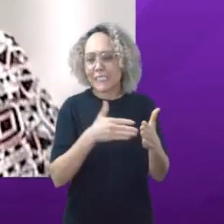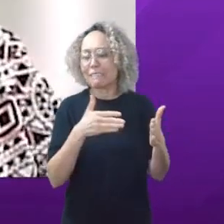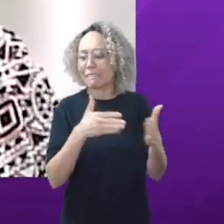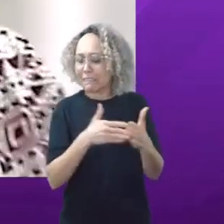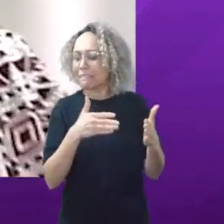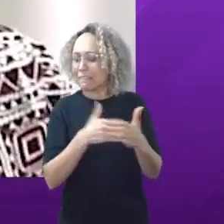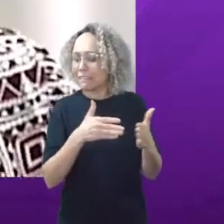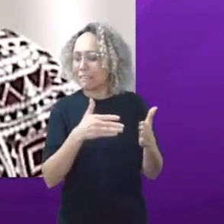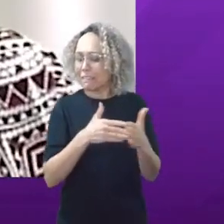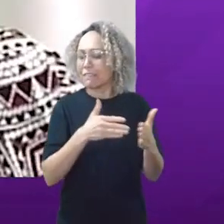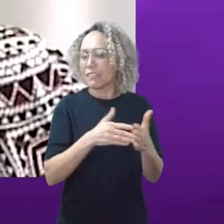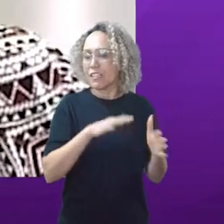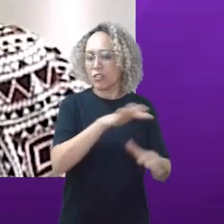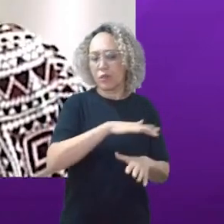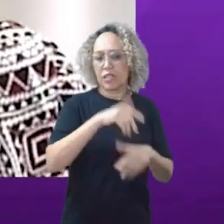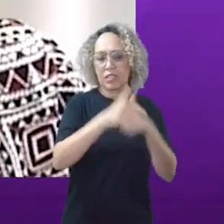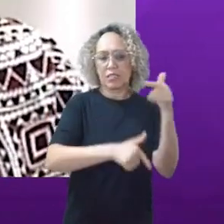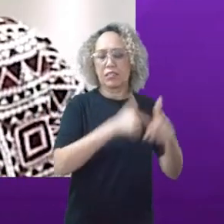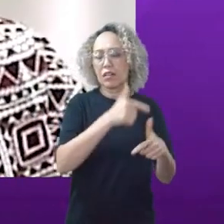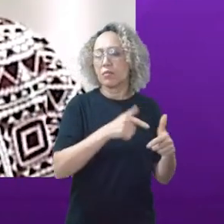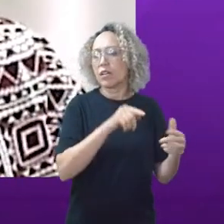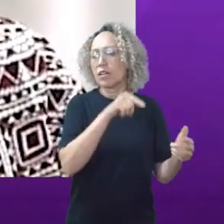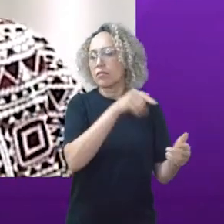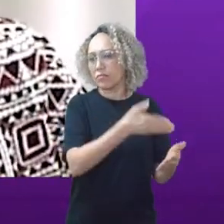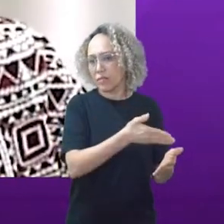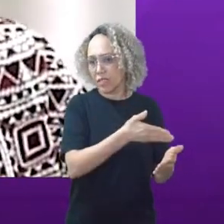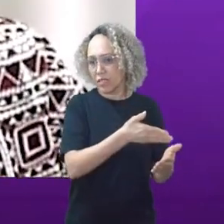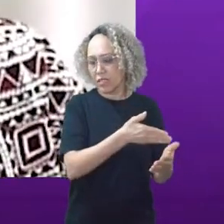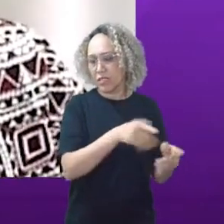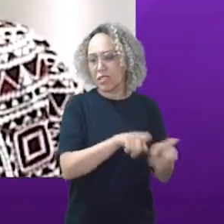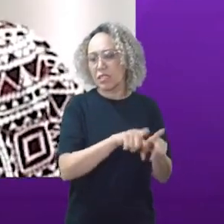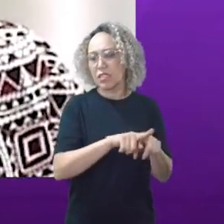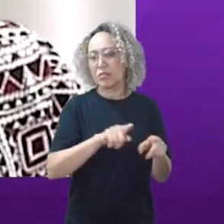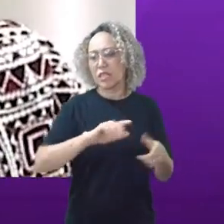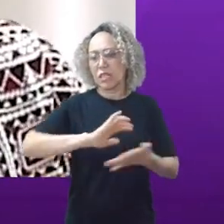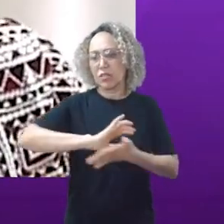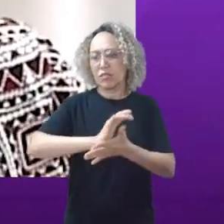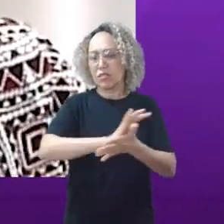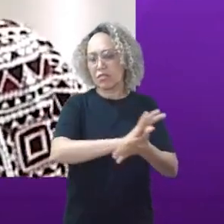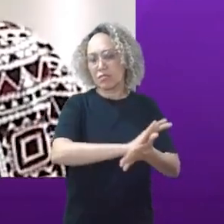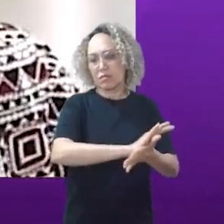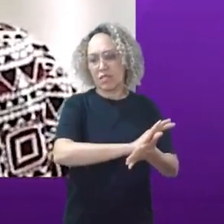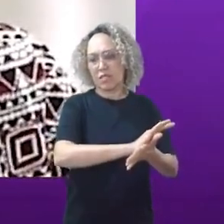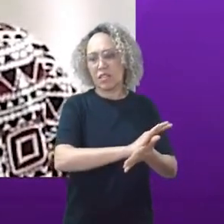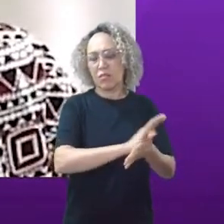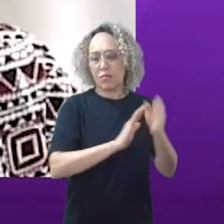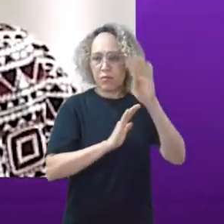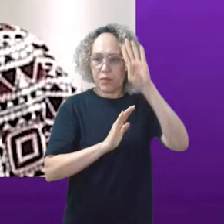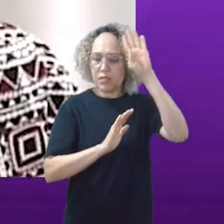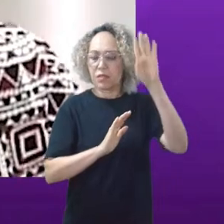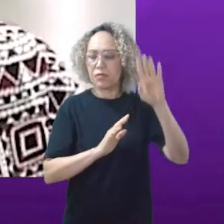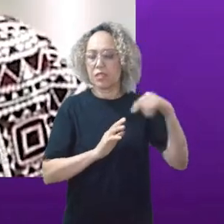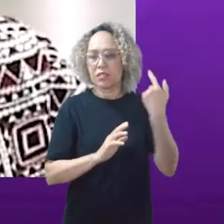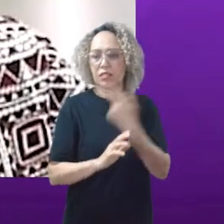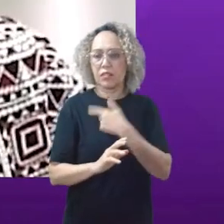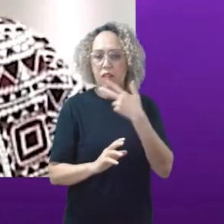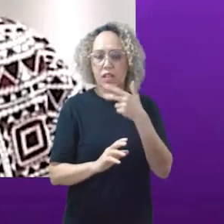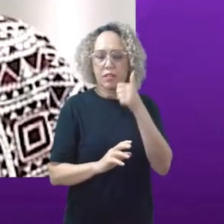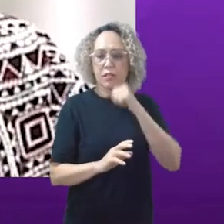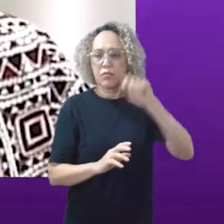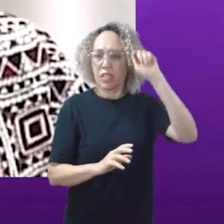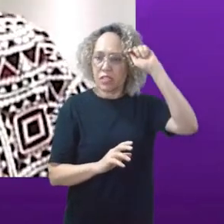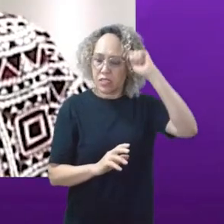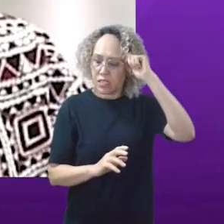trabalho estão associadas a isso e a uma certa discriminação, principalmente quando a gente fala de mulheres